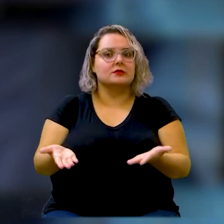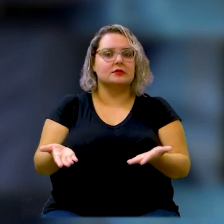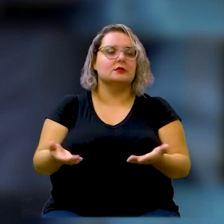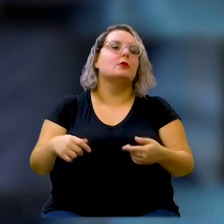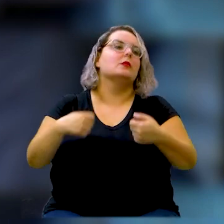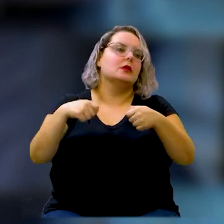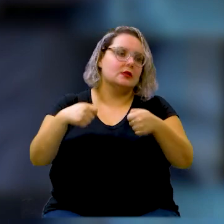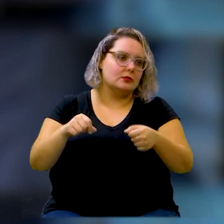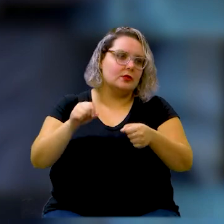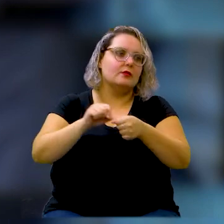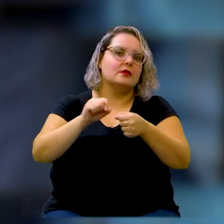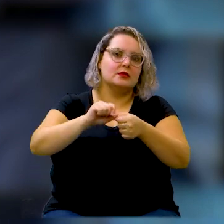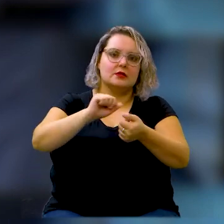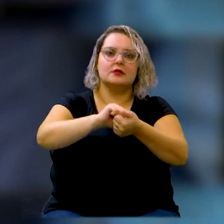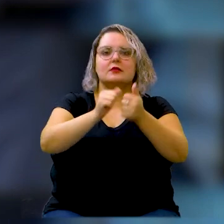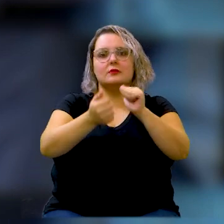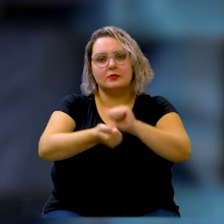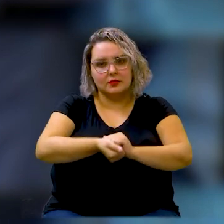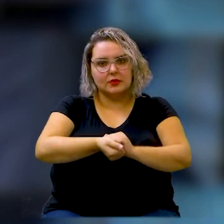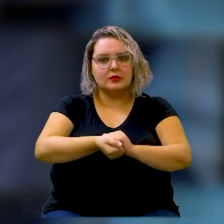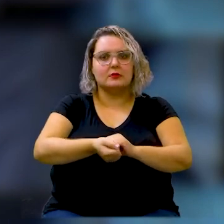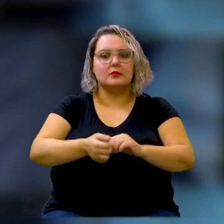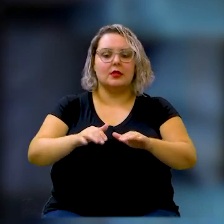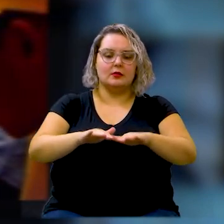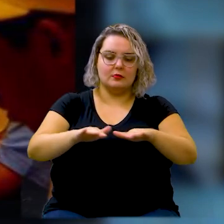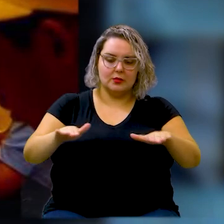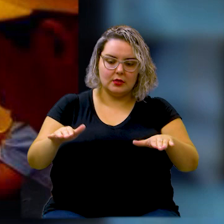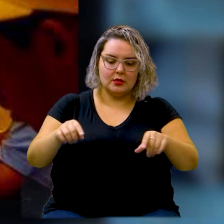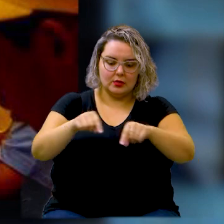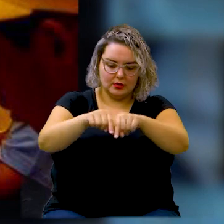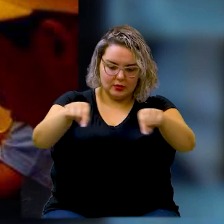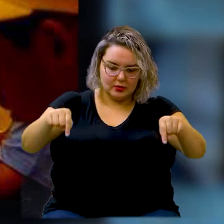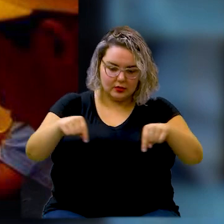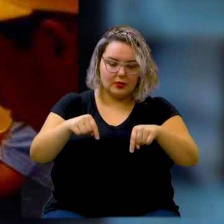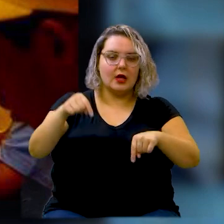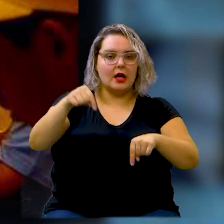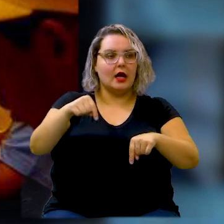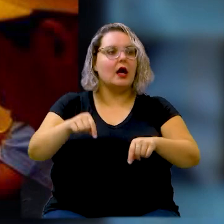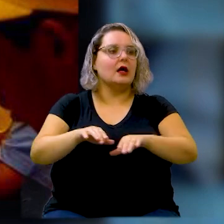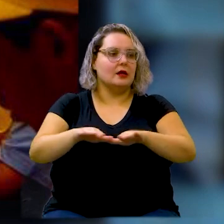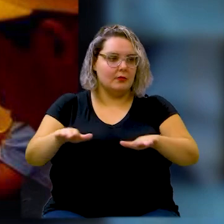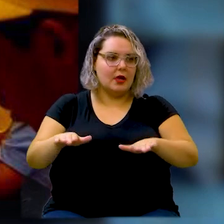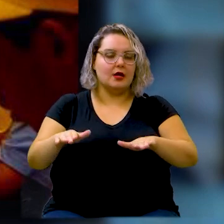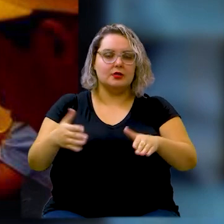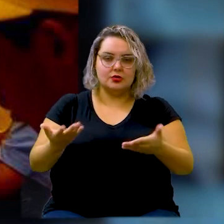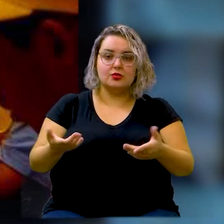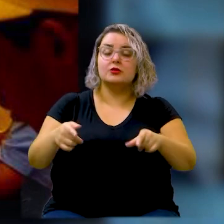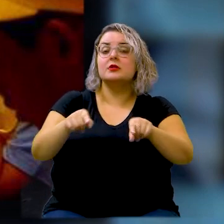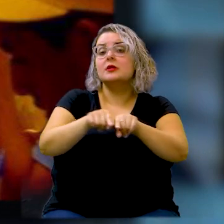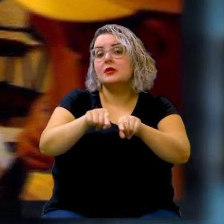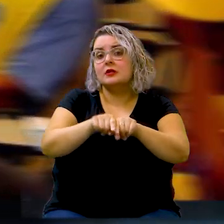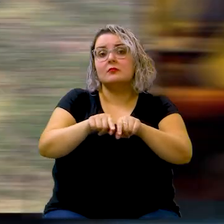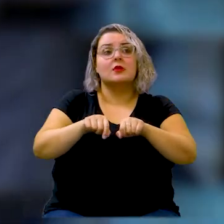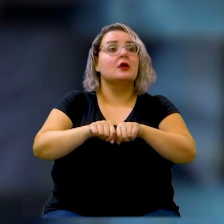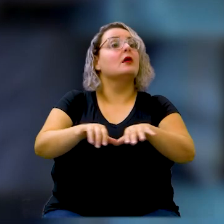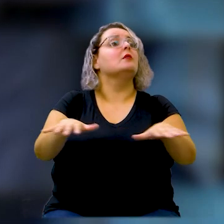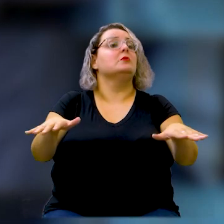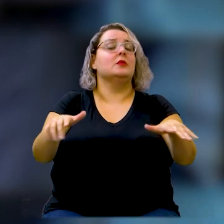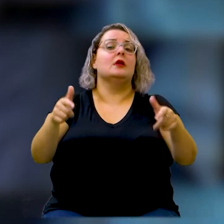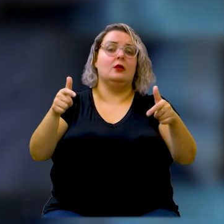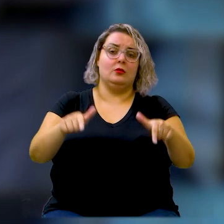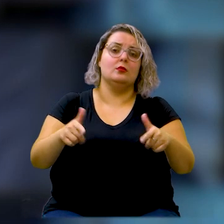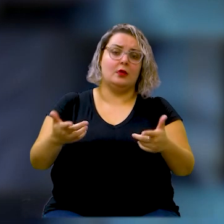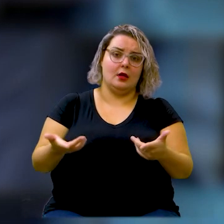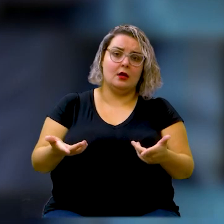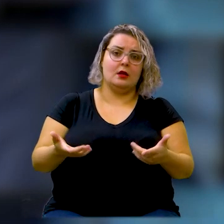nós tivemos que fazer a mudança para o andar de baixo e montar essa sala hoje aqui no andar de baixo. E a questão de ampliar mesmo espaços.